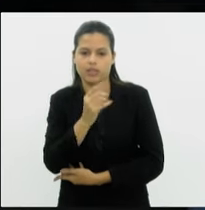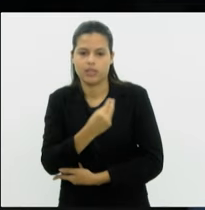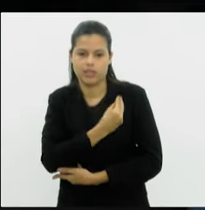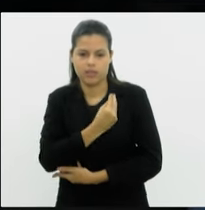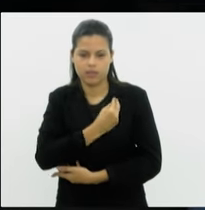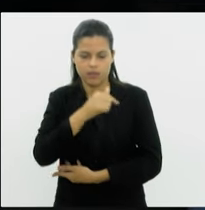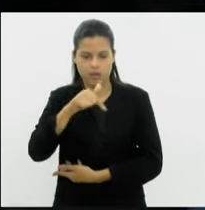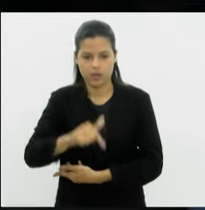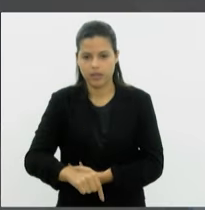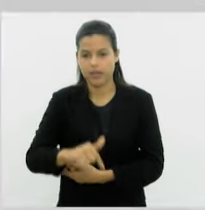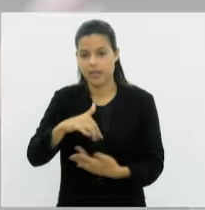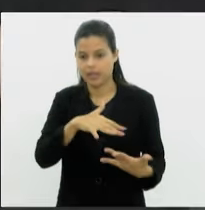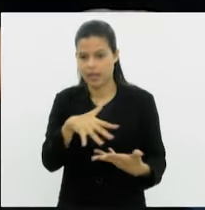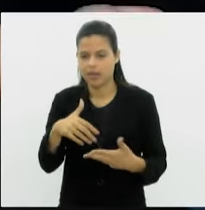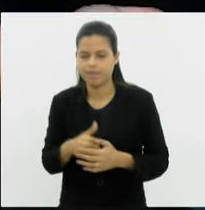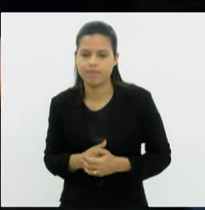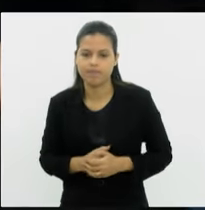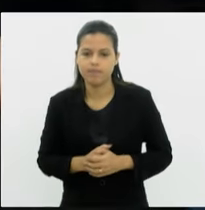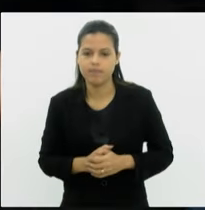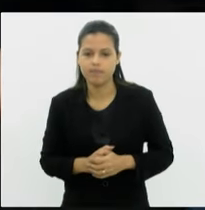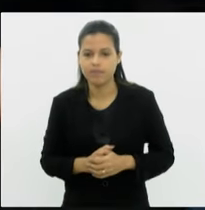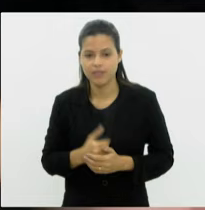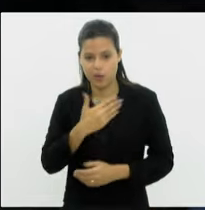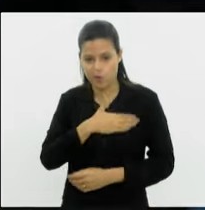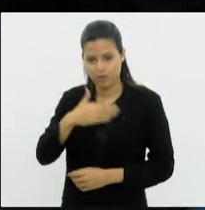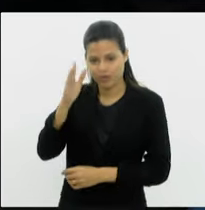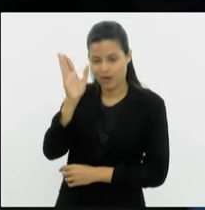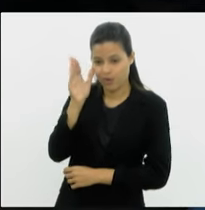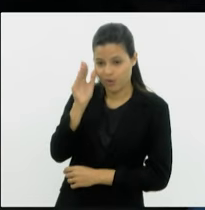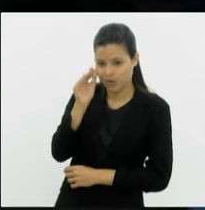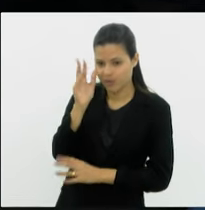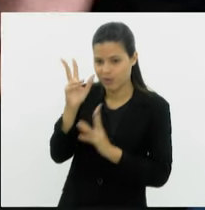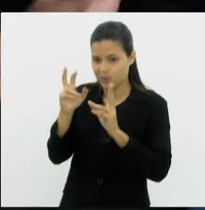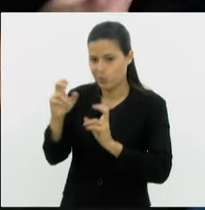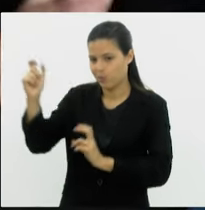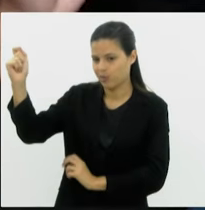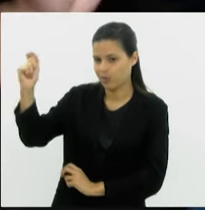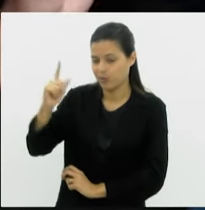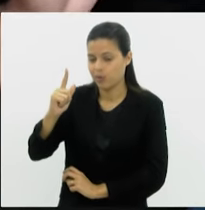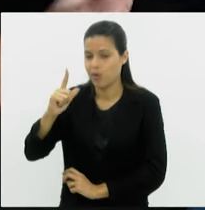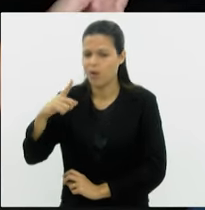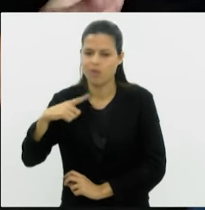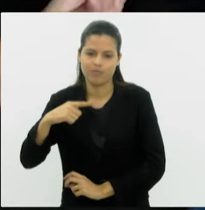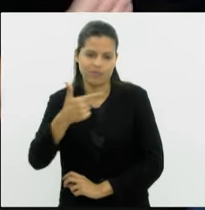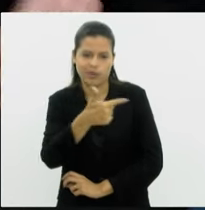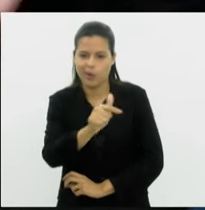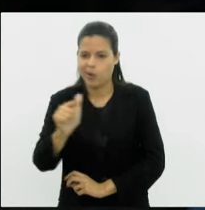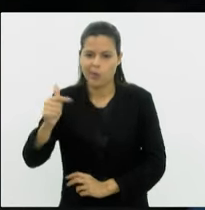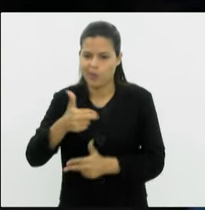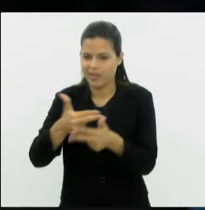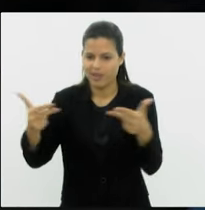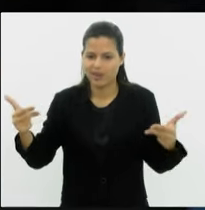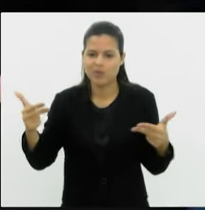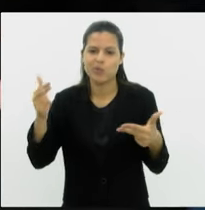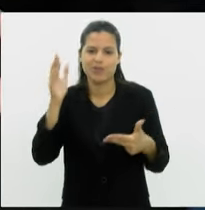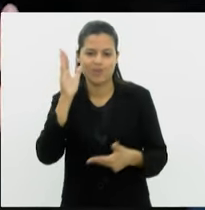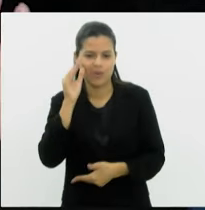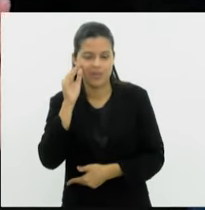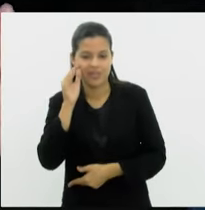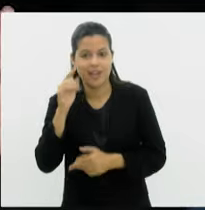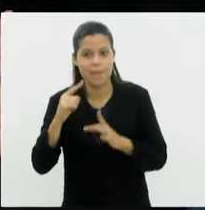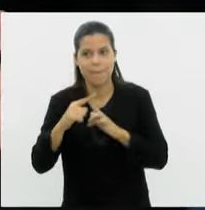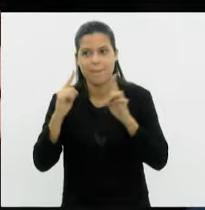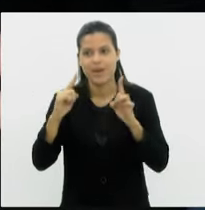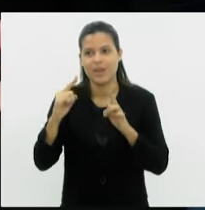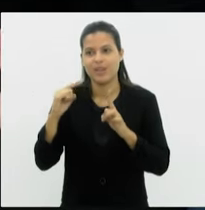vida aqui na Terra. Gostaram das curiosidades sobre o Sol? Tem muito mais coisa para saber sobre ele. Mas, por enquanto, a gente vai